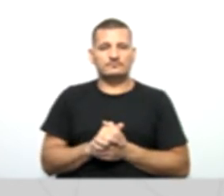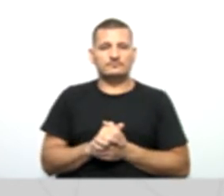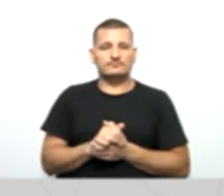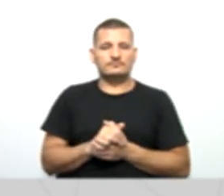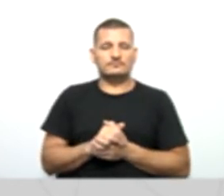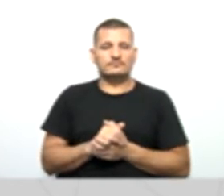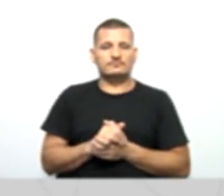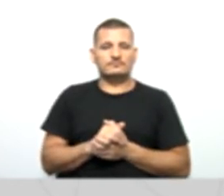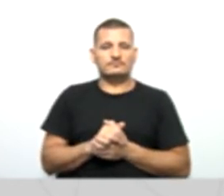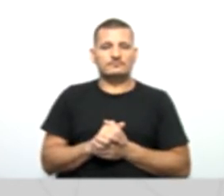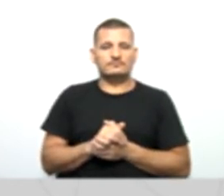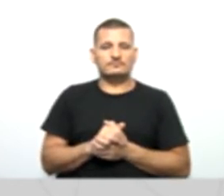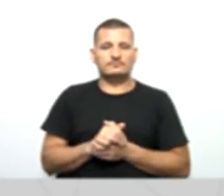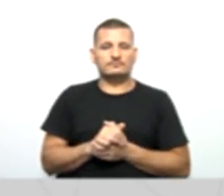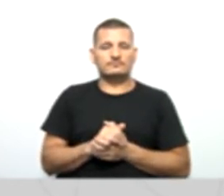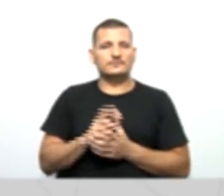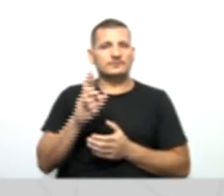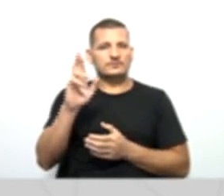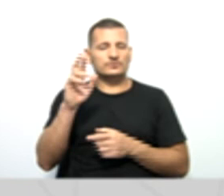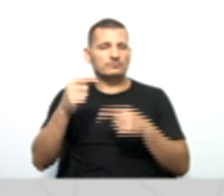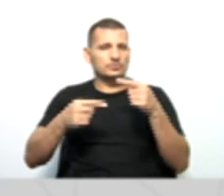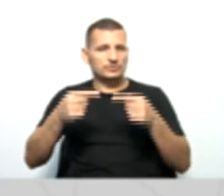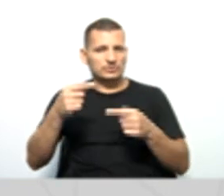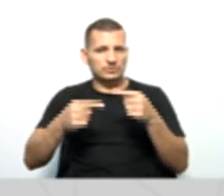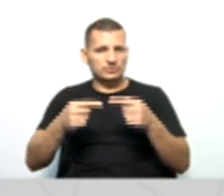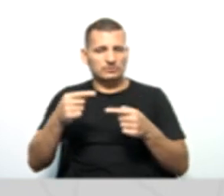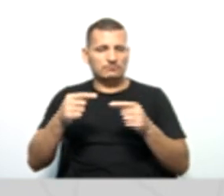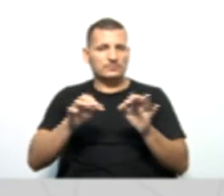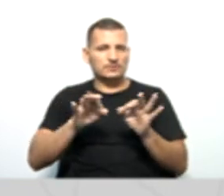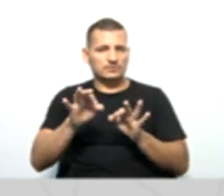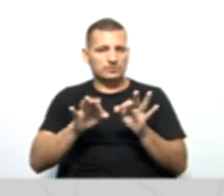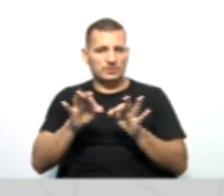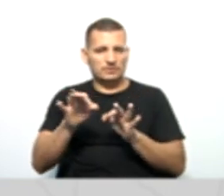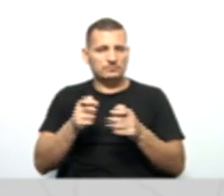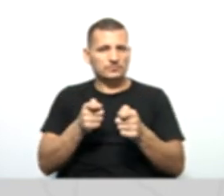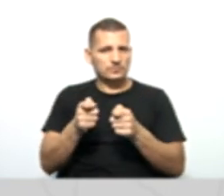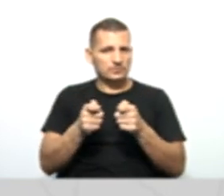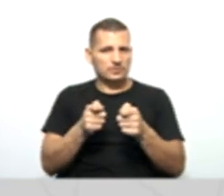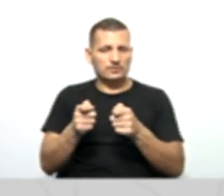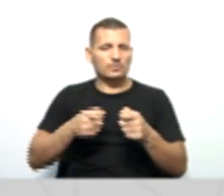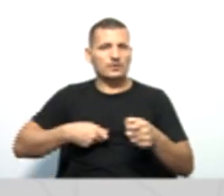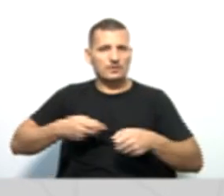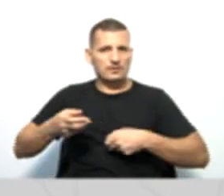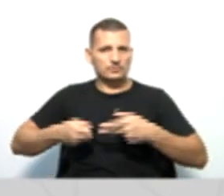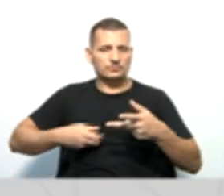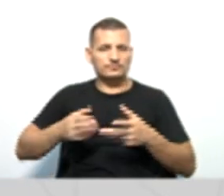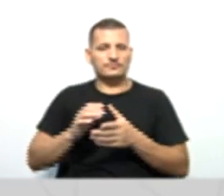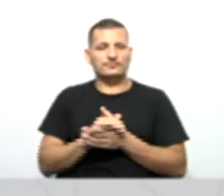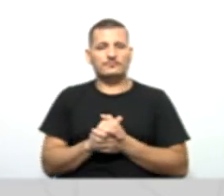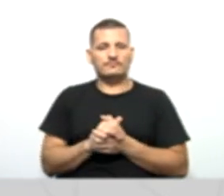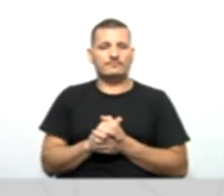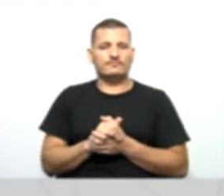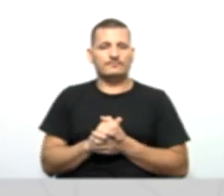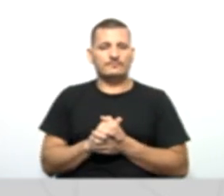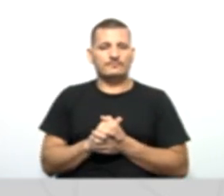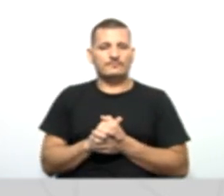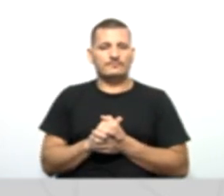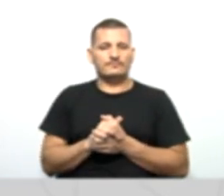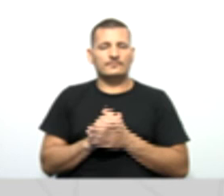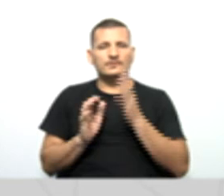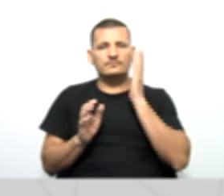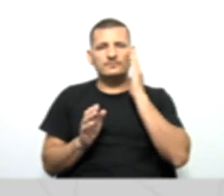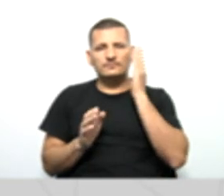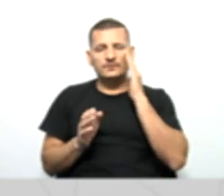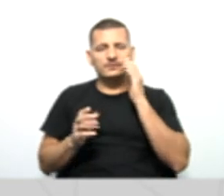Definir políticas e procedimentos para planejar, executar e controlar os custos. Estimar os custos